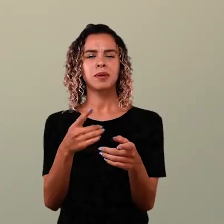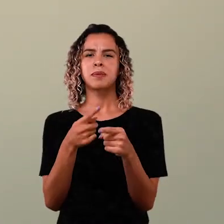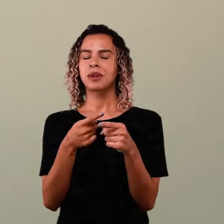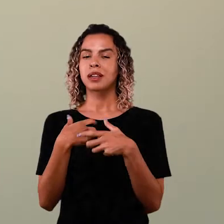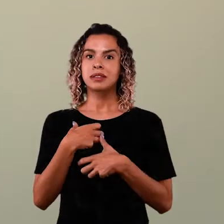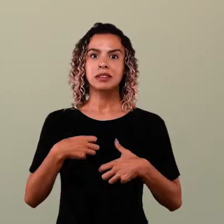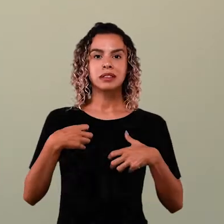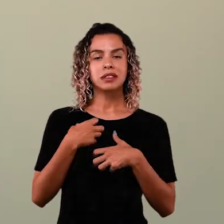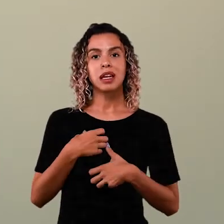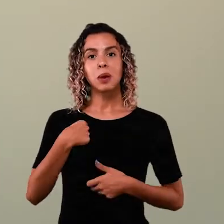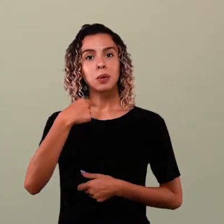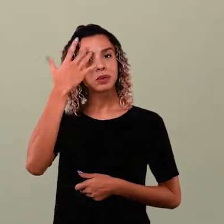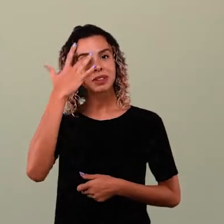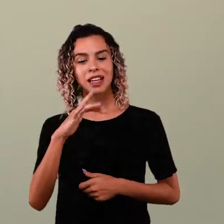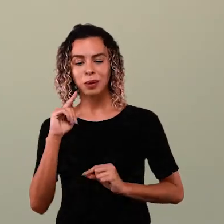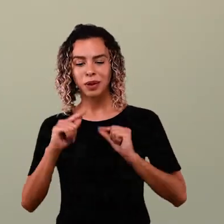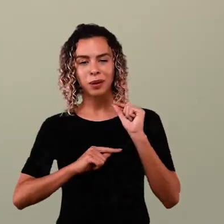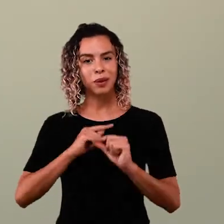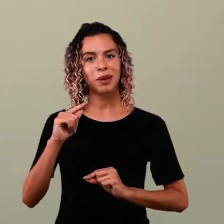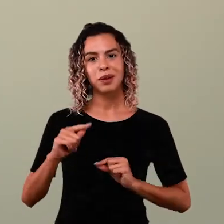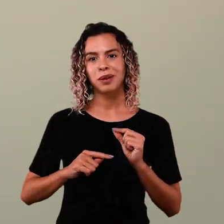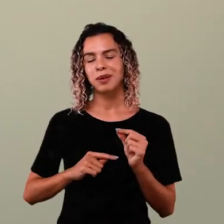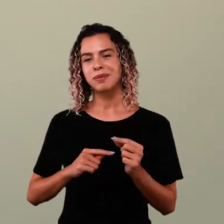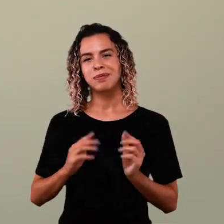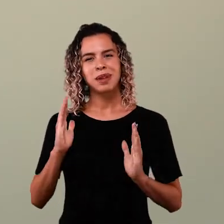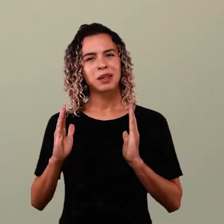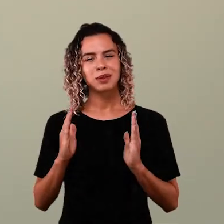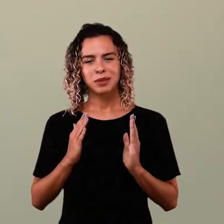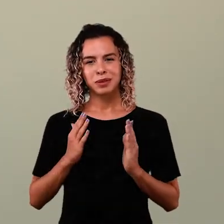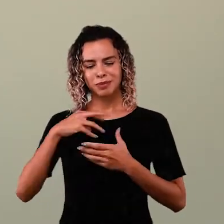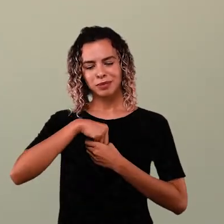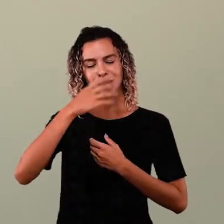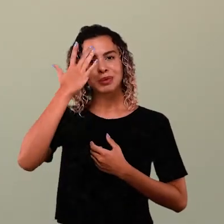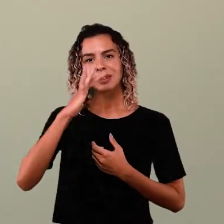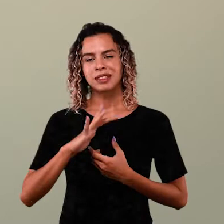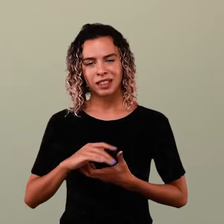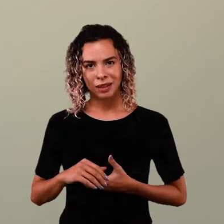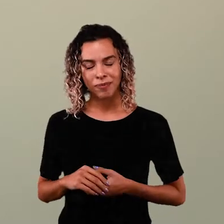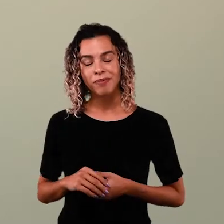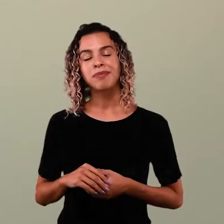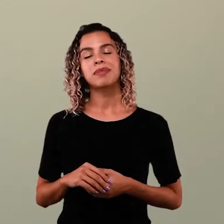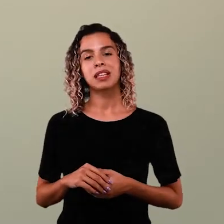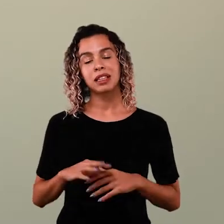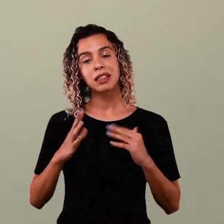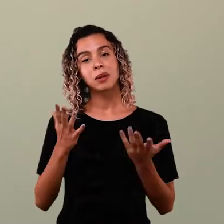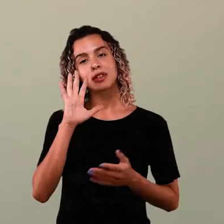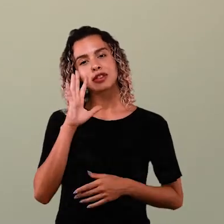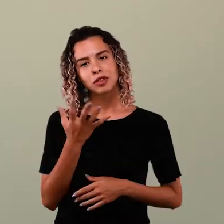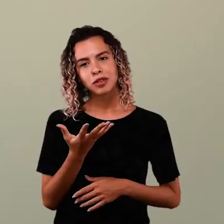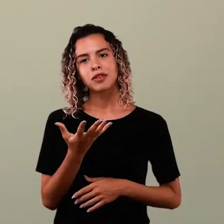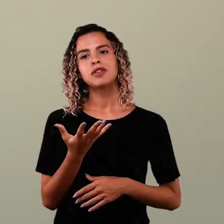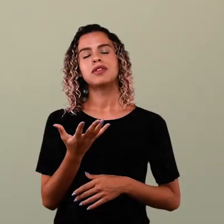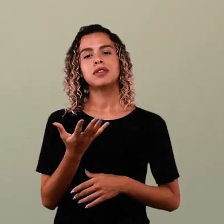né? Porque é muito angustiante quando você está nesse período, que você não sabe o que acontece com você. Então,